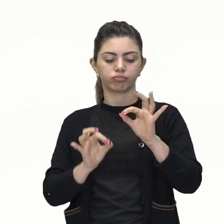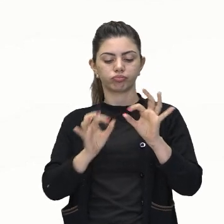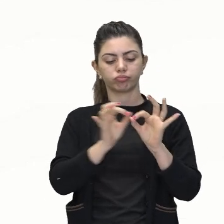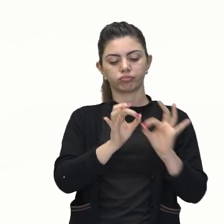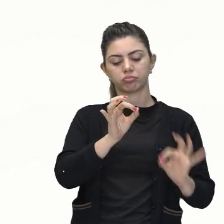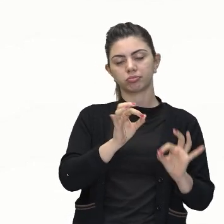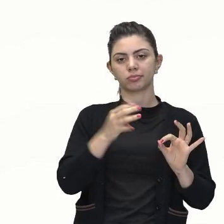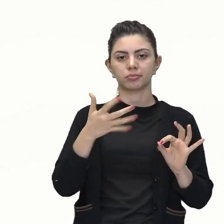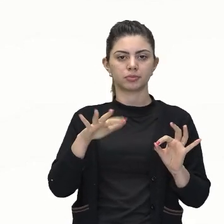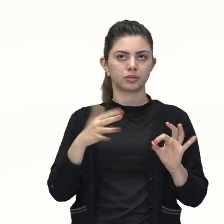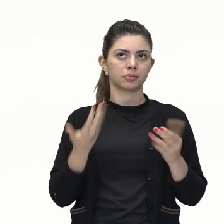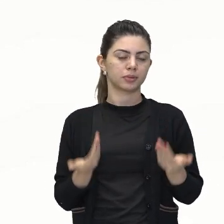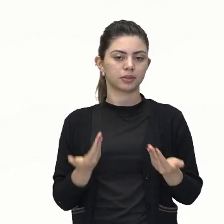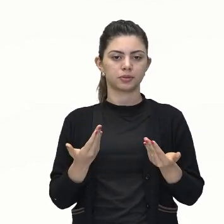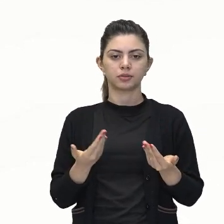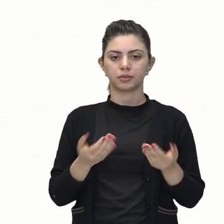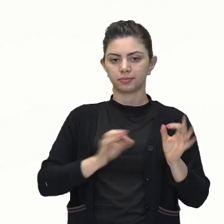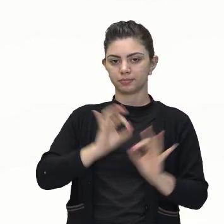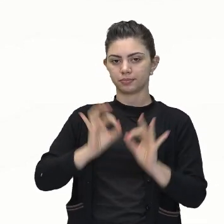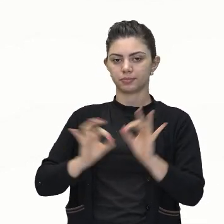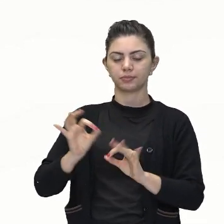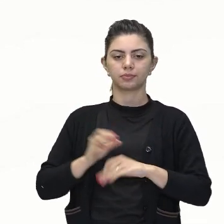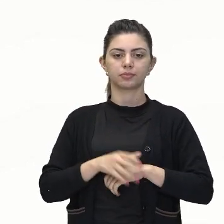igual a... Deixa eu trocar aqui a cor.